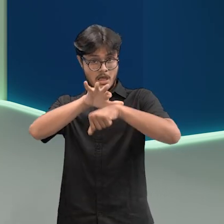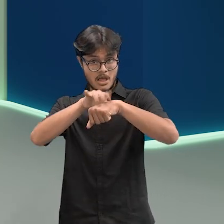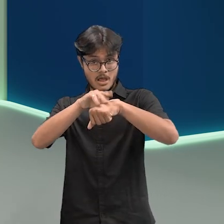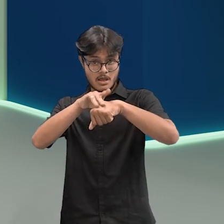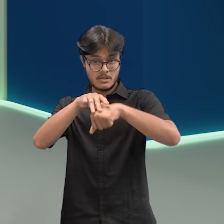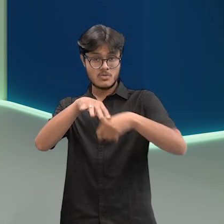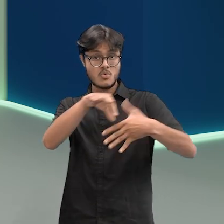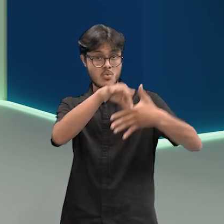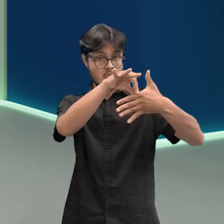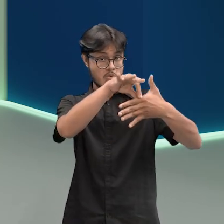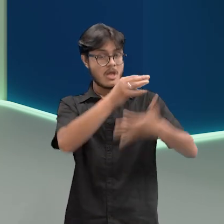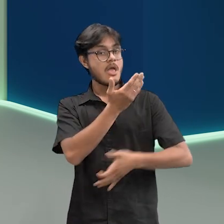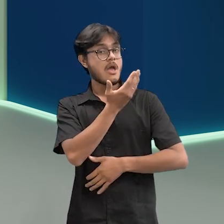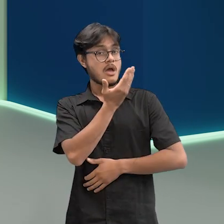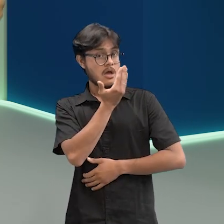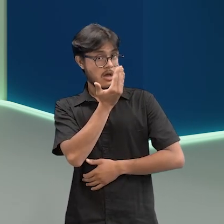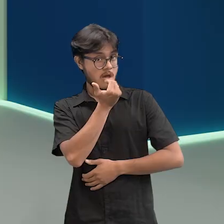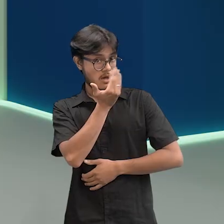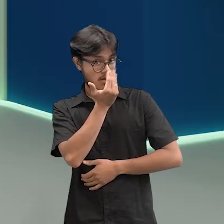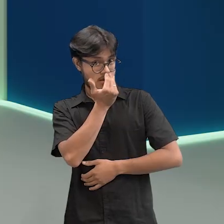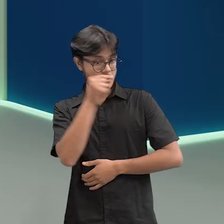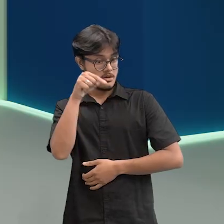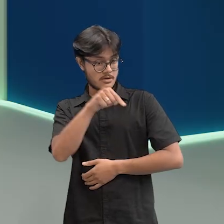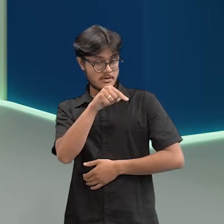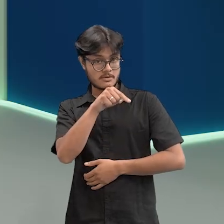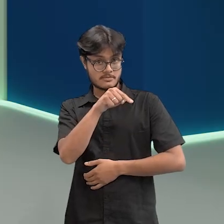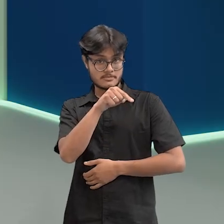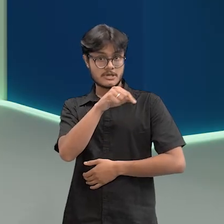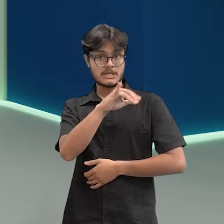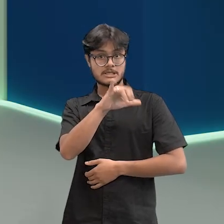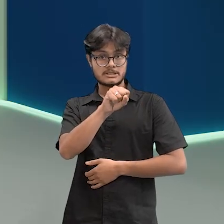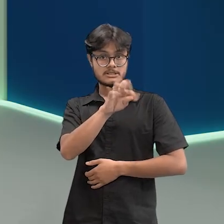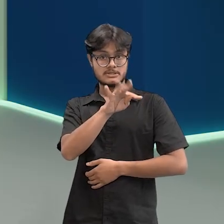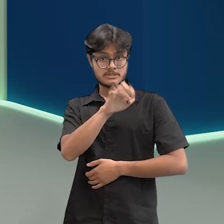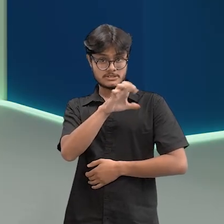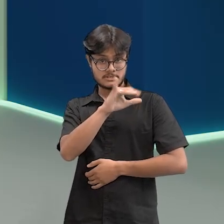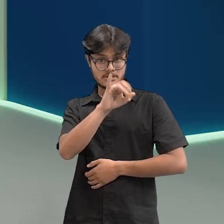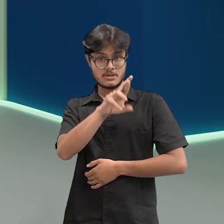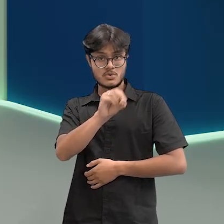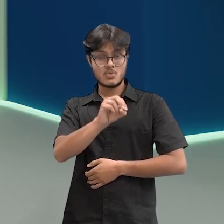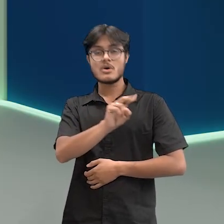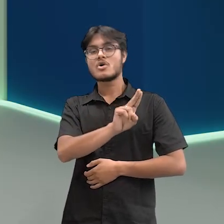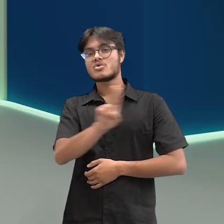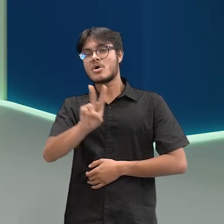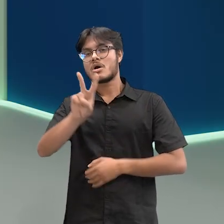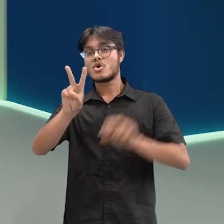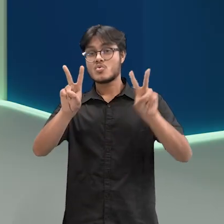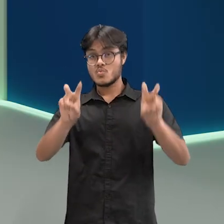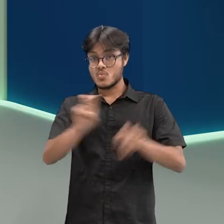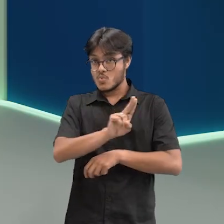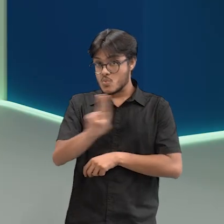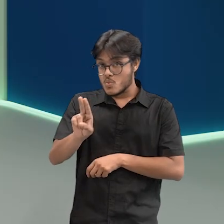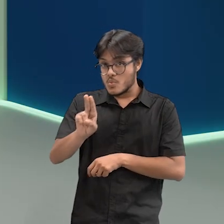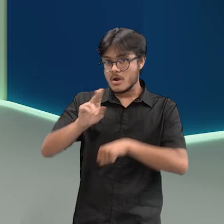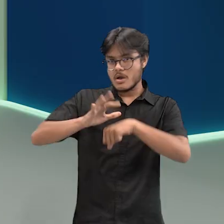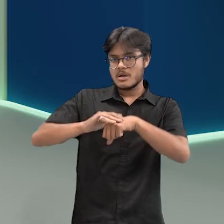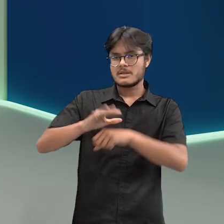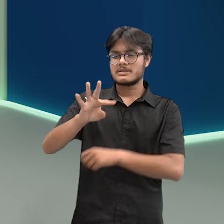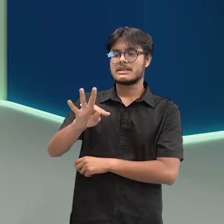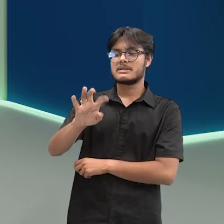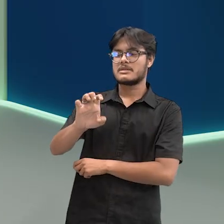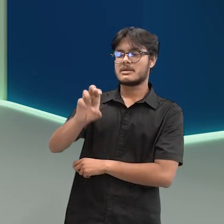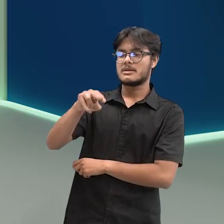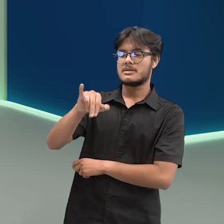a carne com cisticerco mal passada, essa é a teníase. O cisticerco